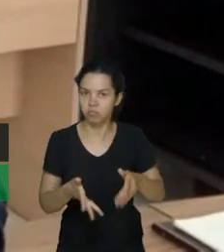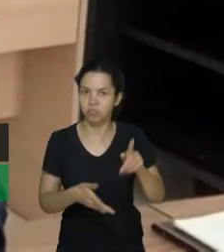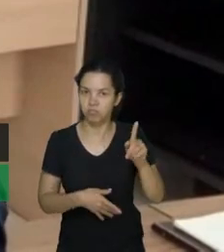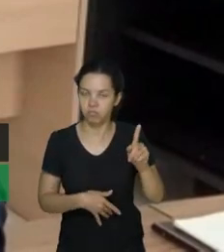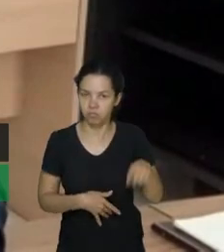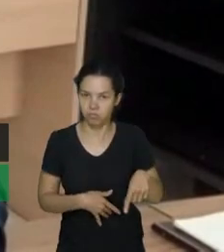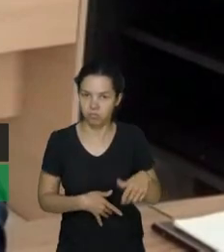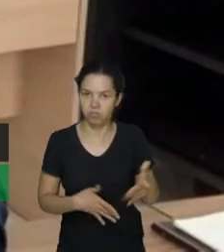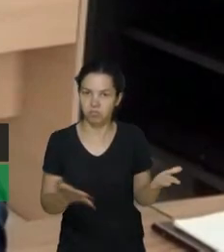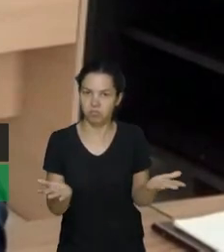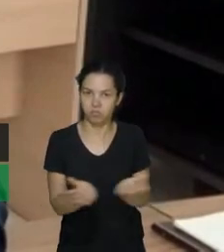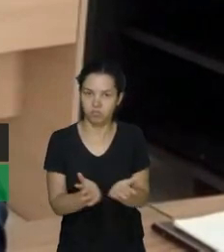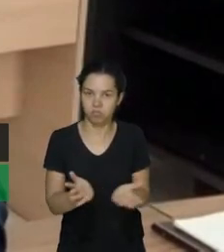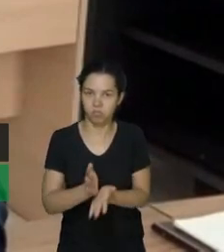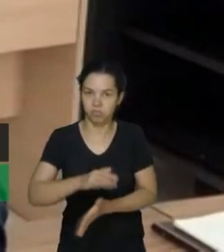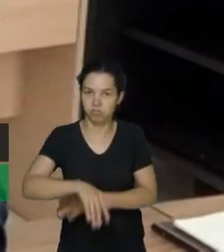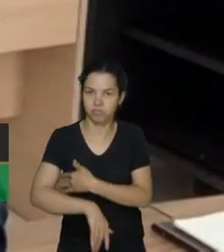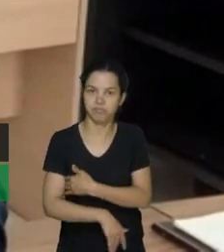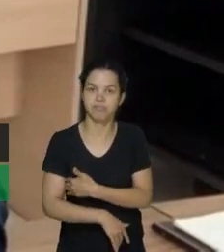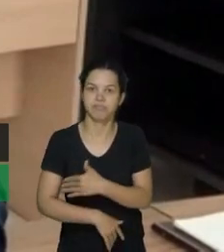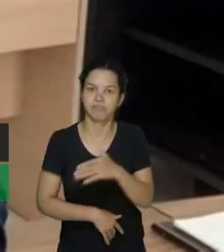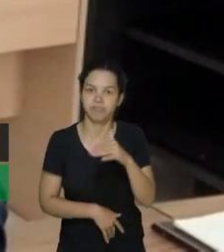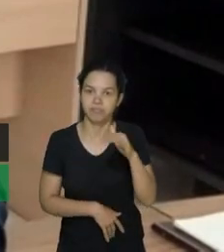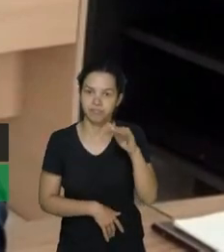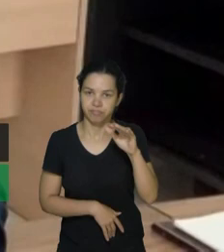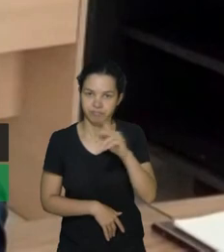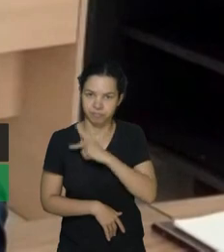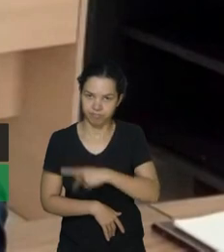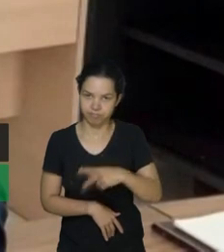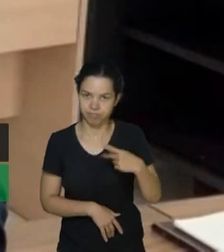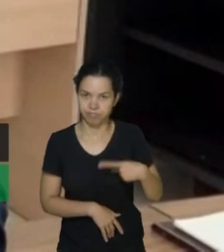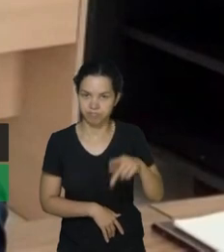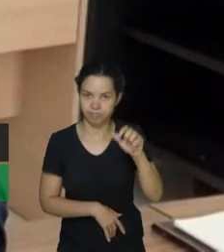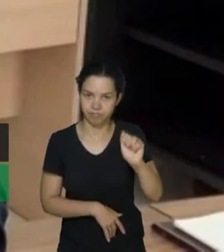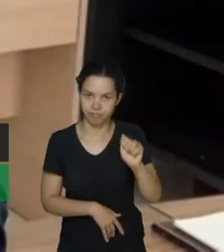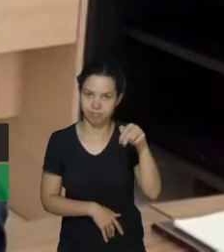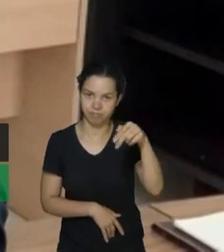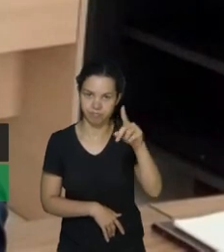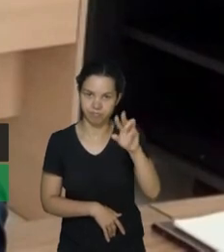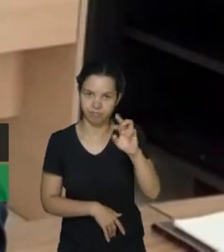evangélico pastor André Marques.